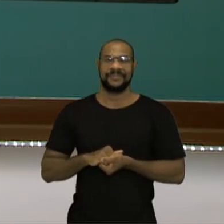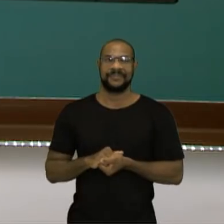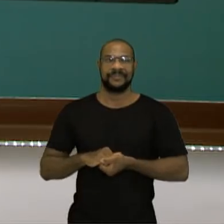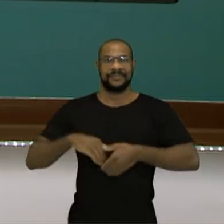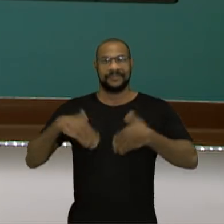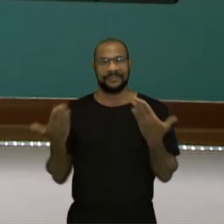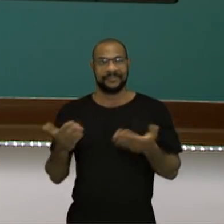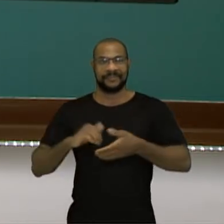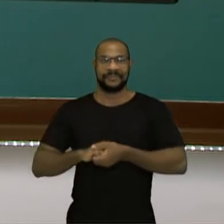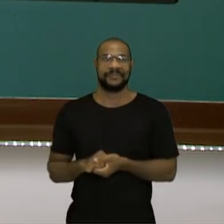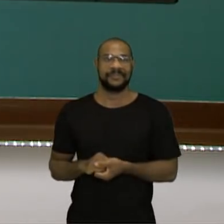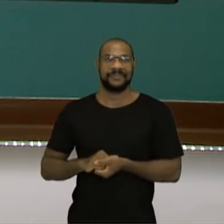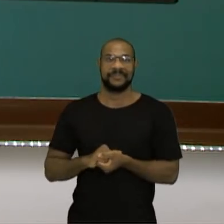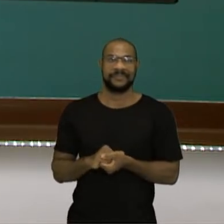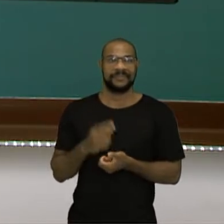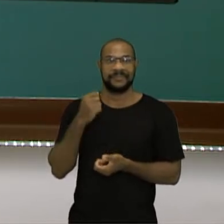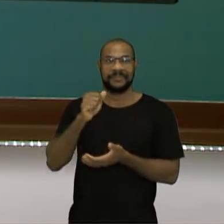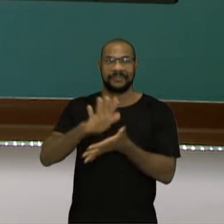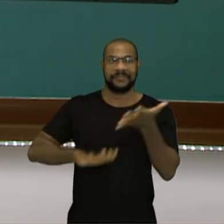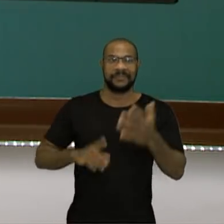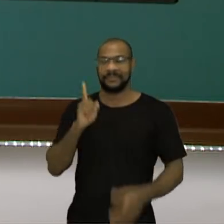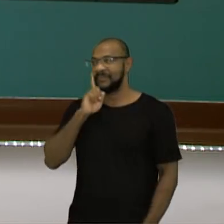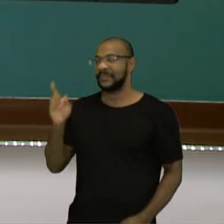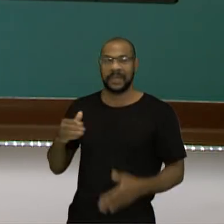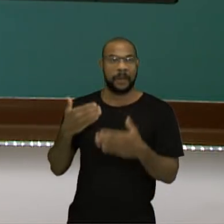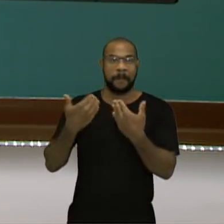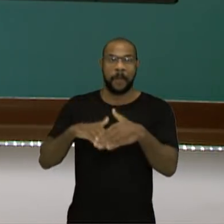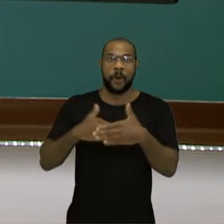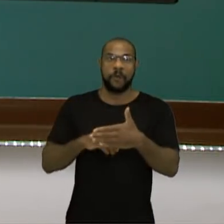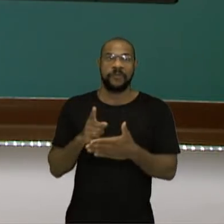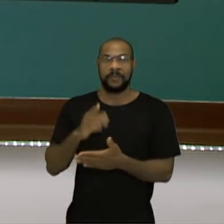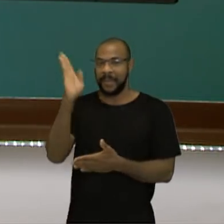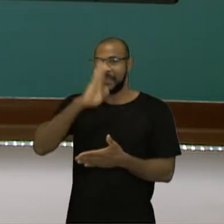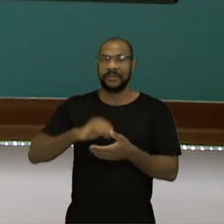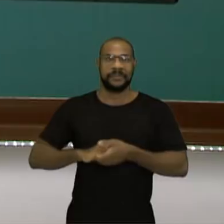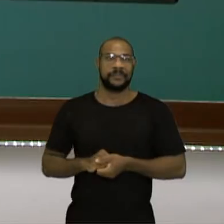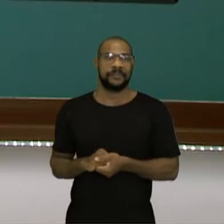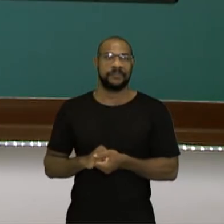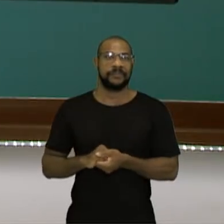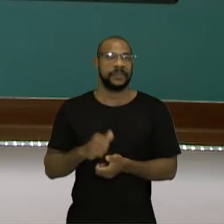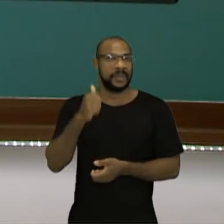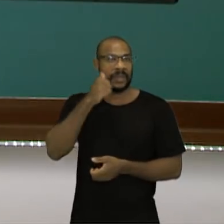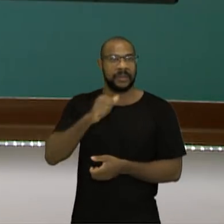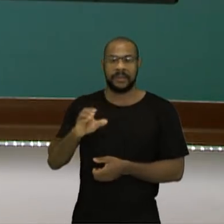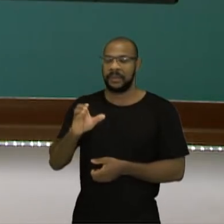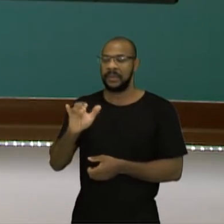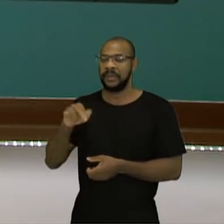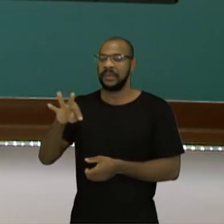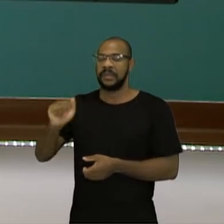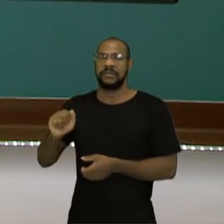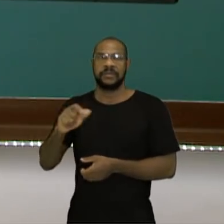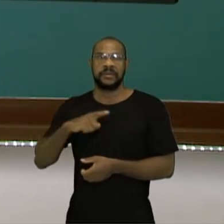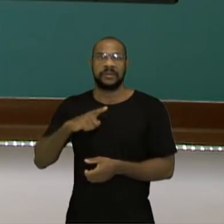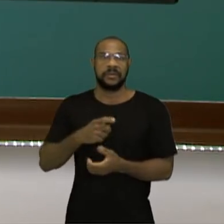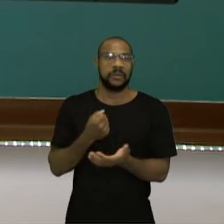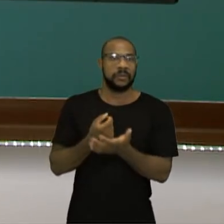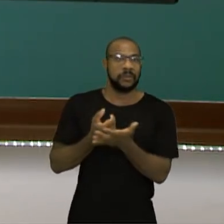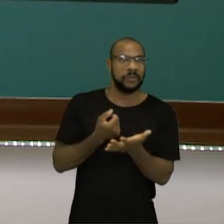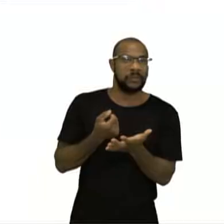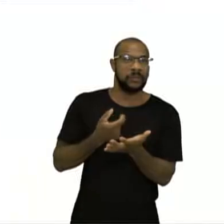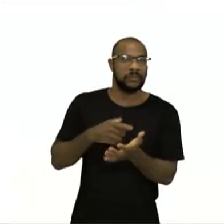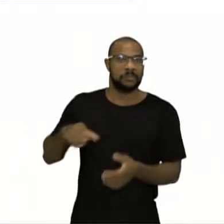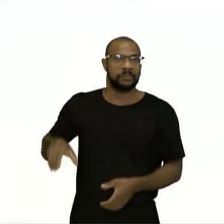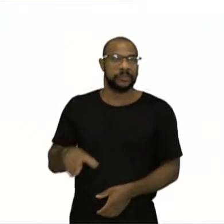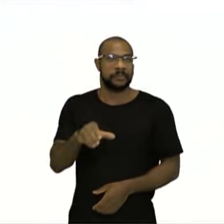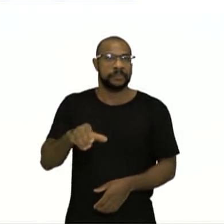Outra situação, extraída da Prova Brasil. Cíntia conduzia um carrinho de brinquedo por controle remoto em linha reta. Ela